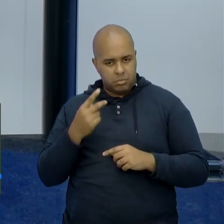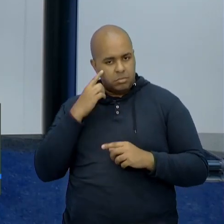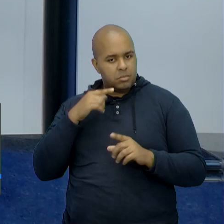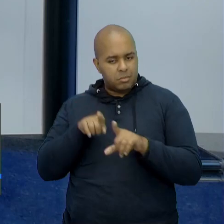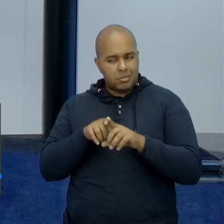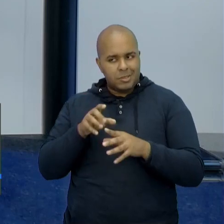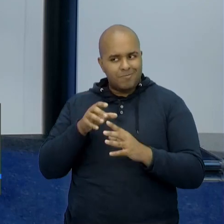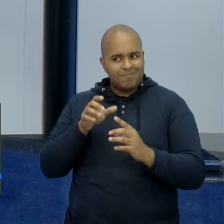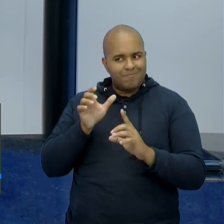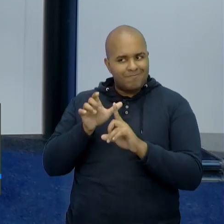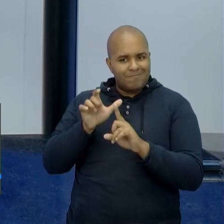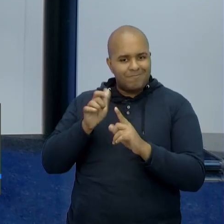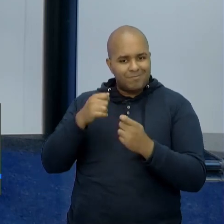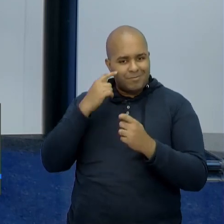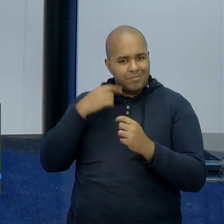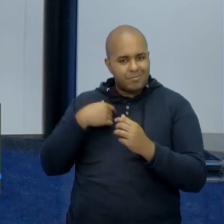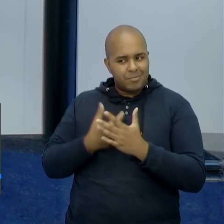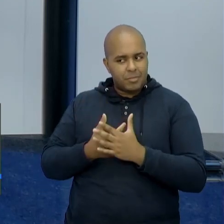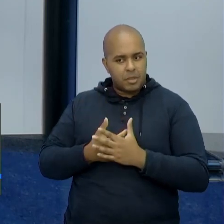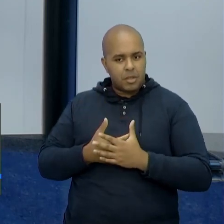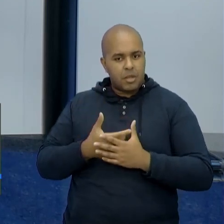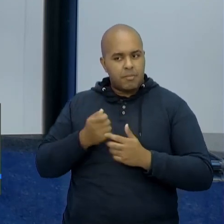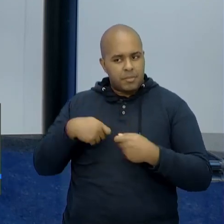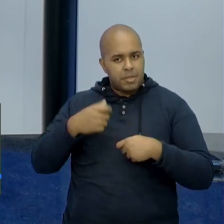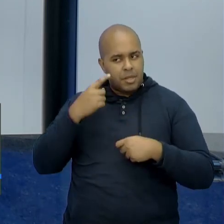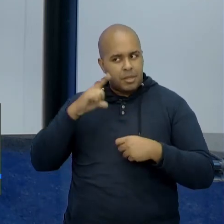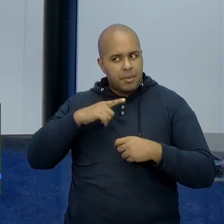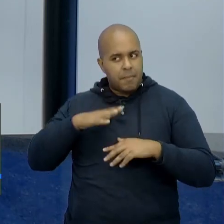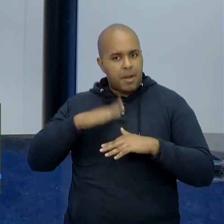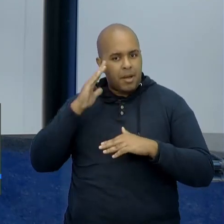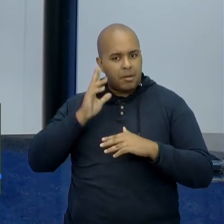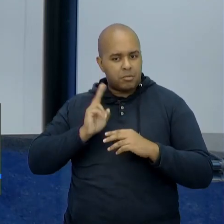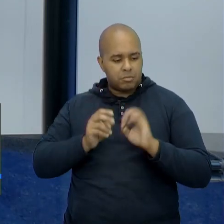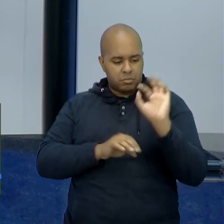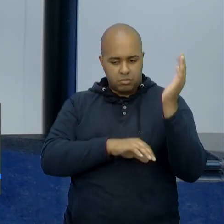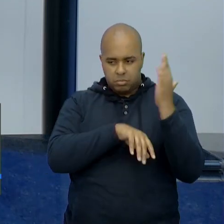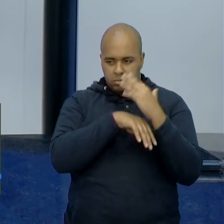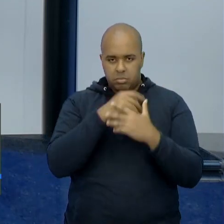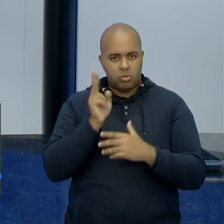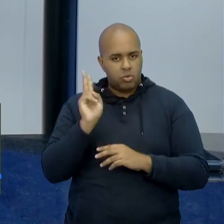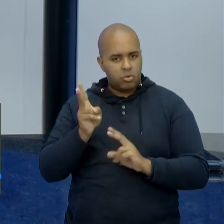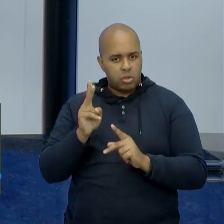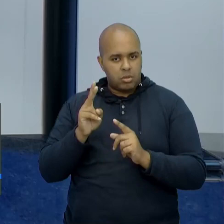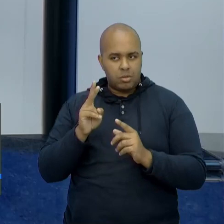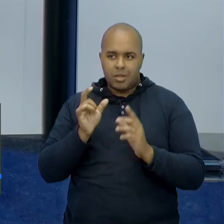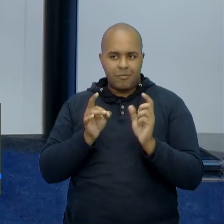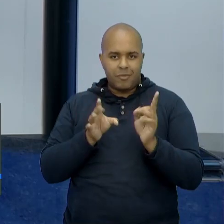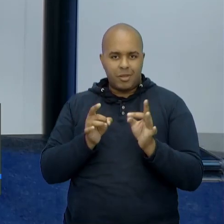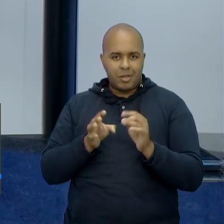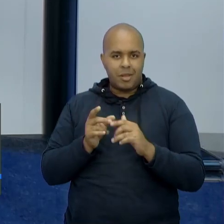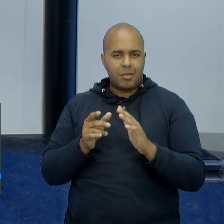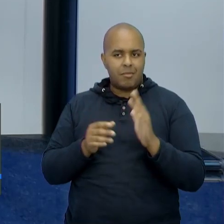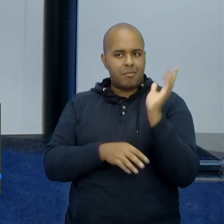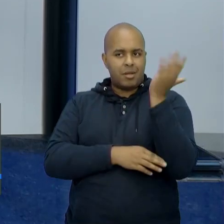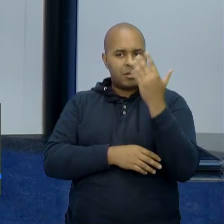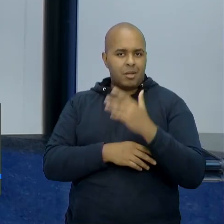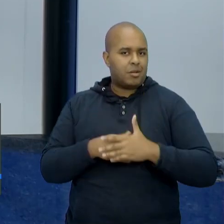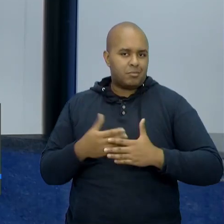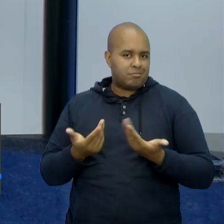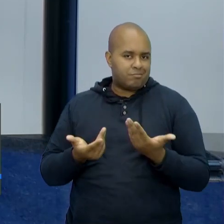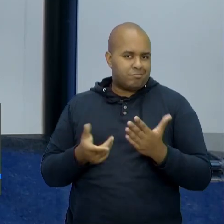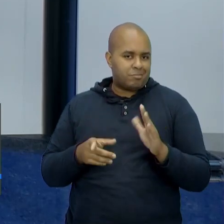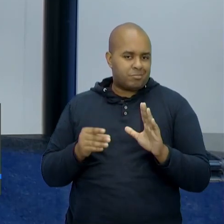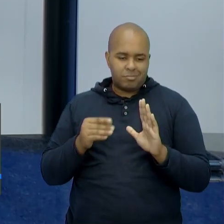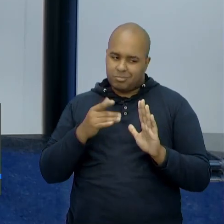provocando, tem que valer mais a pena manter a floresta em pé do que vender madeira ilegal.